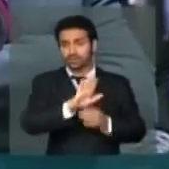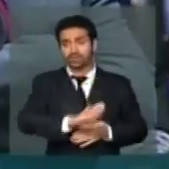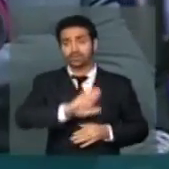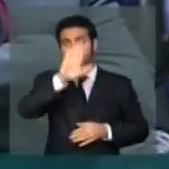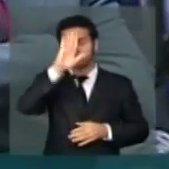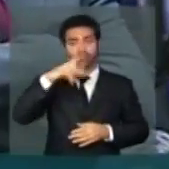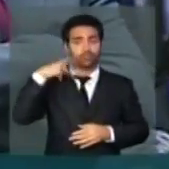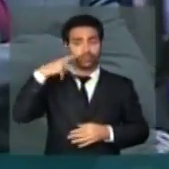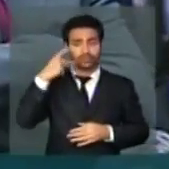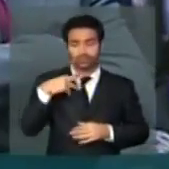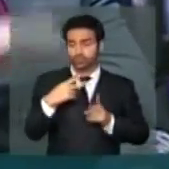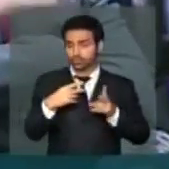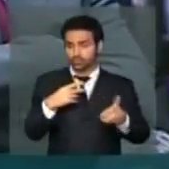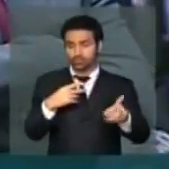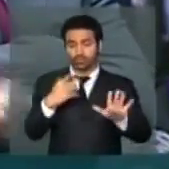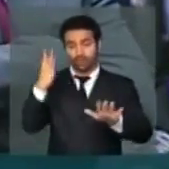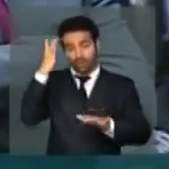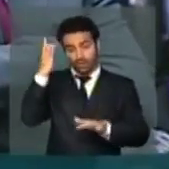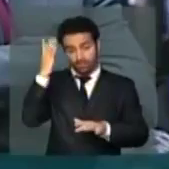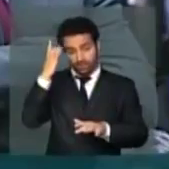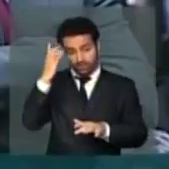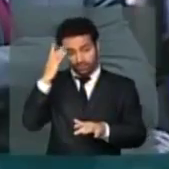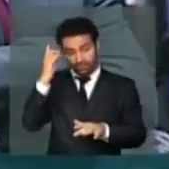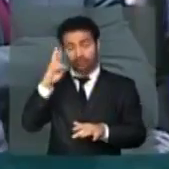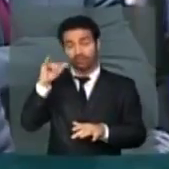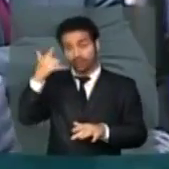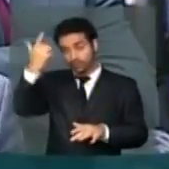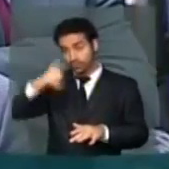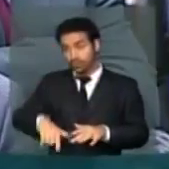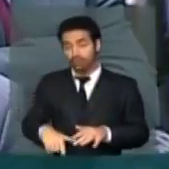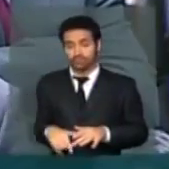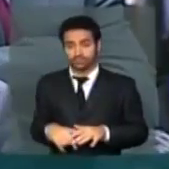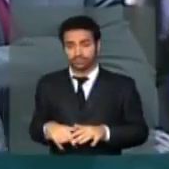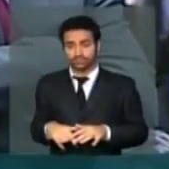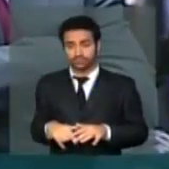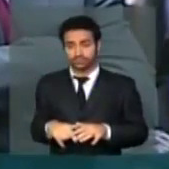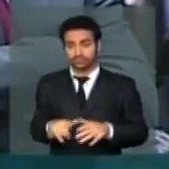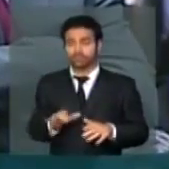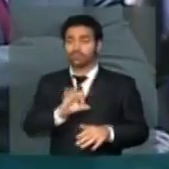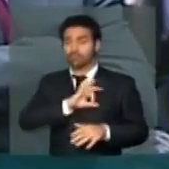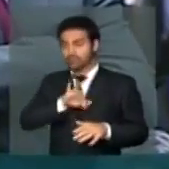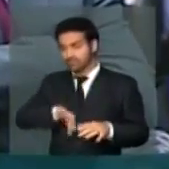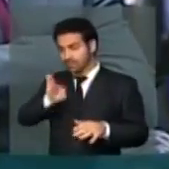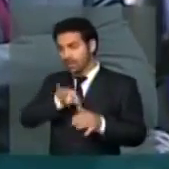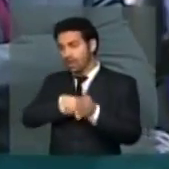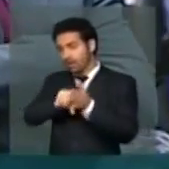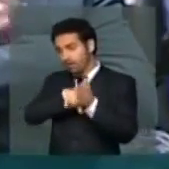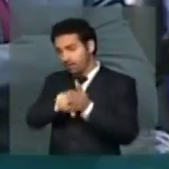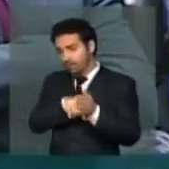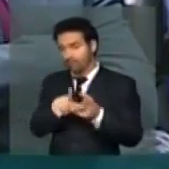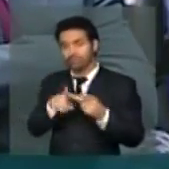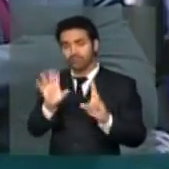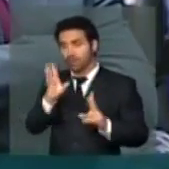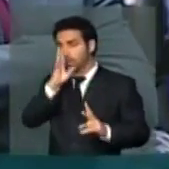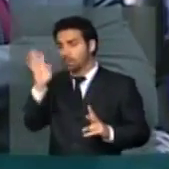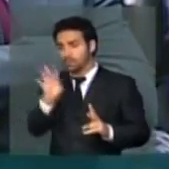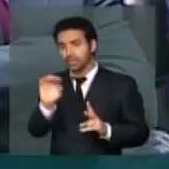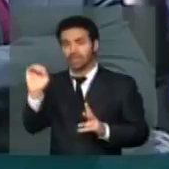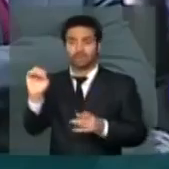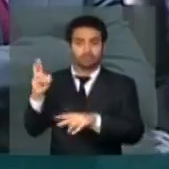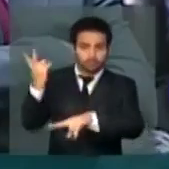financiar políticos, que amanhã pagarão novamente, investigados pela Polícia Federal, condenados e